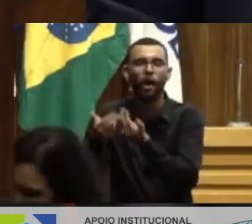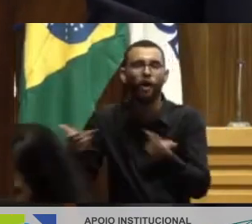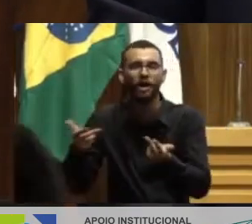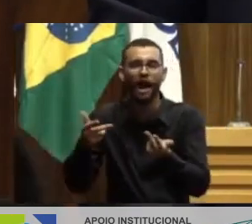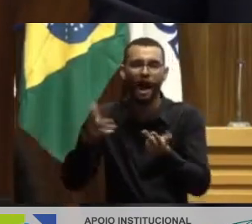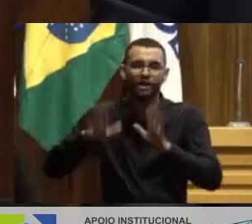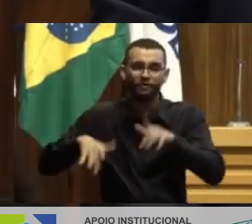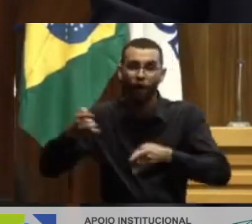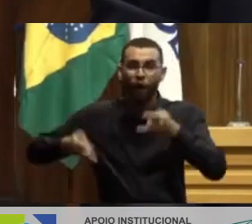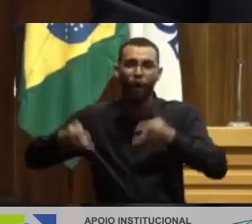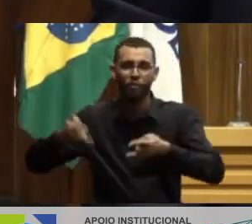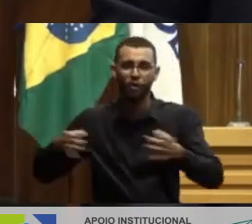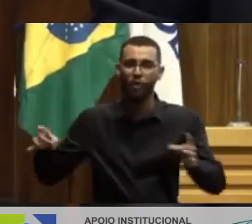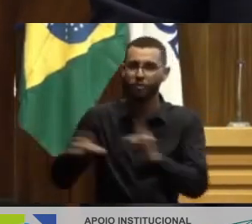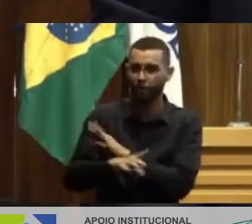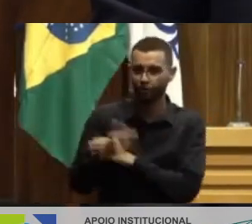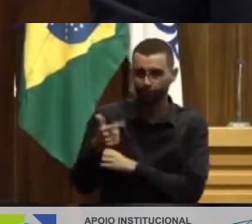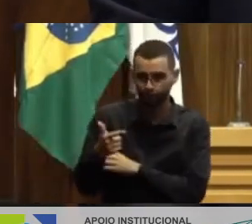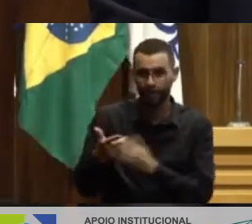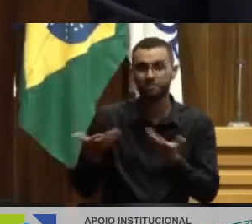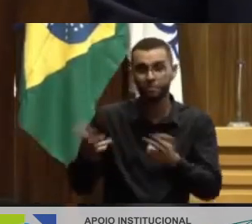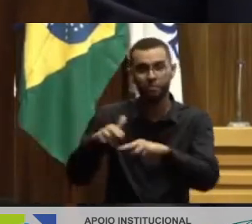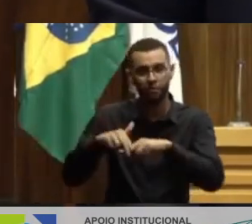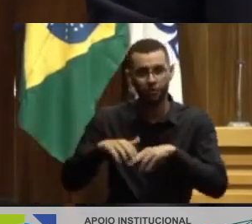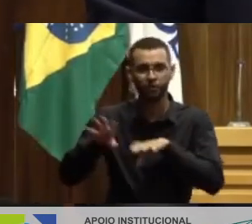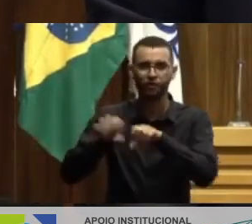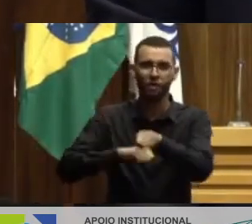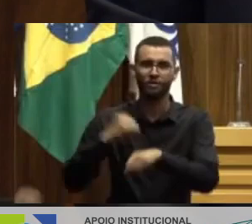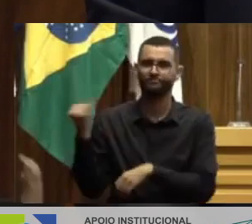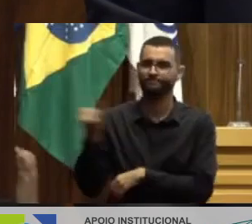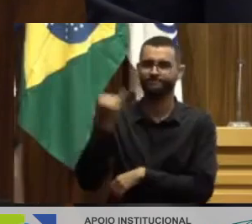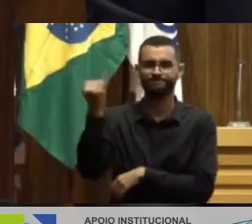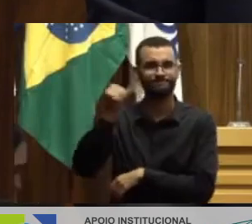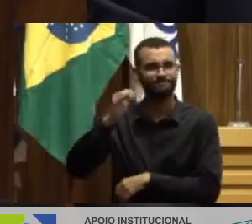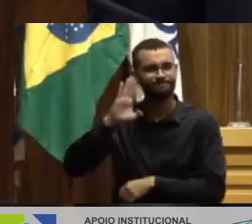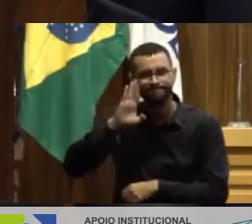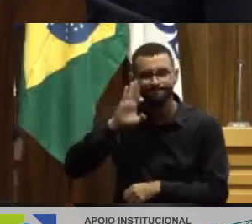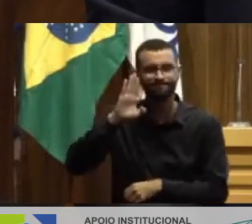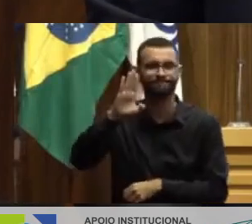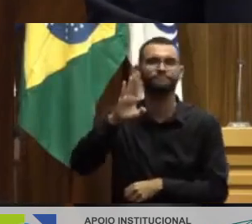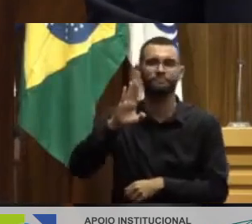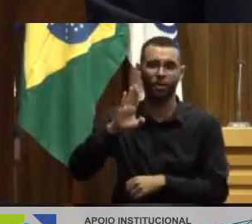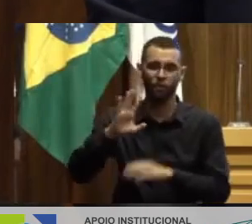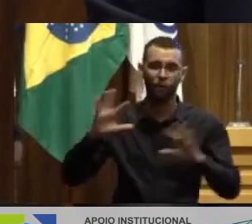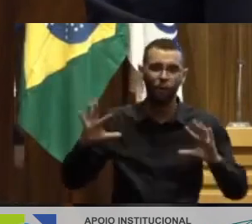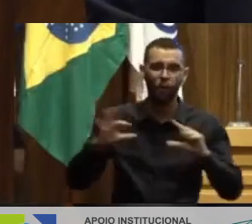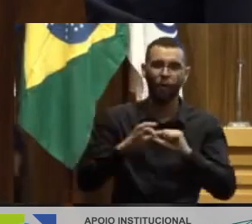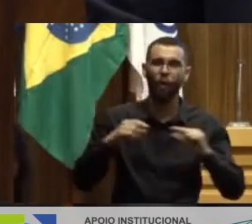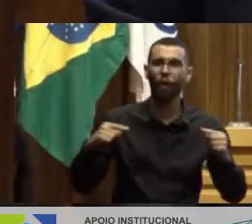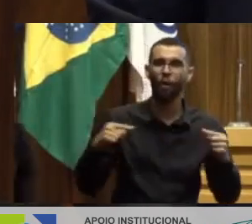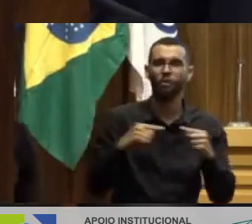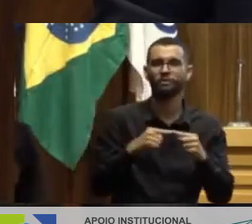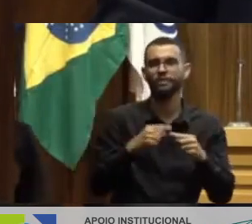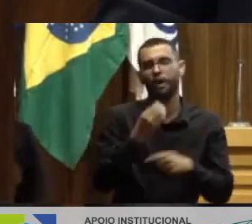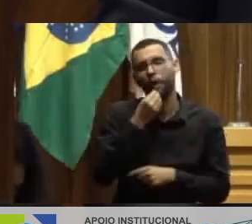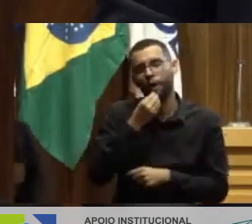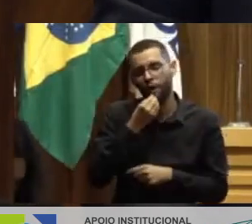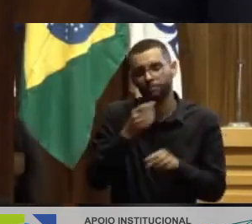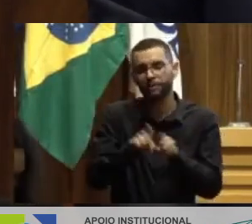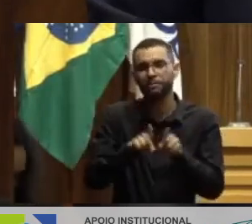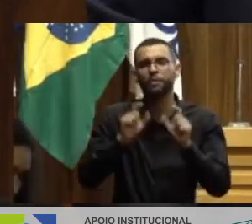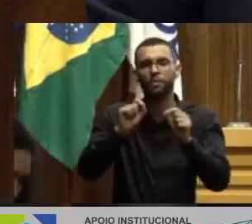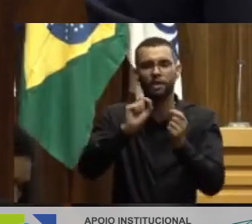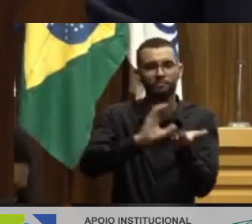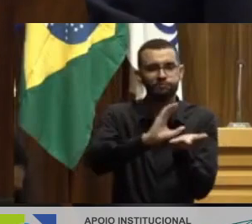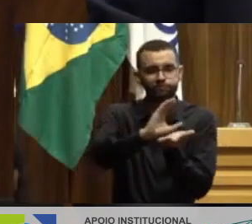isso que essa questão da formação, ela é tão importante, ela é imprescindível, aliada, é claro, à questão